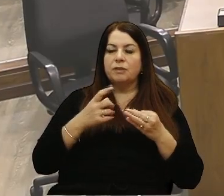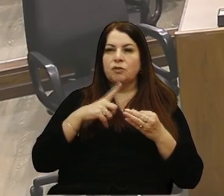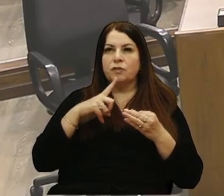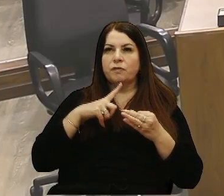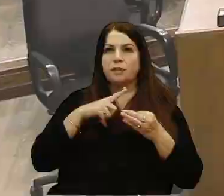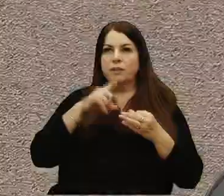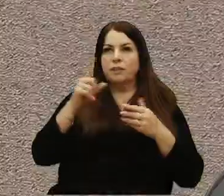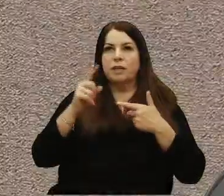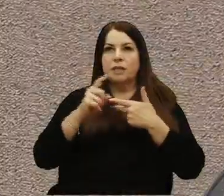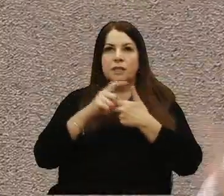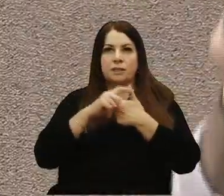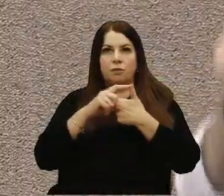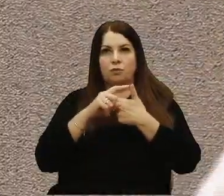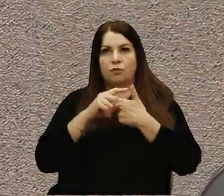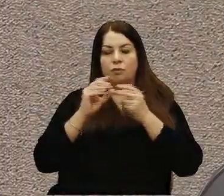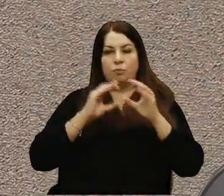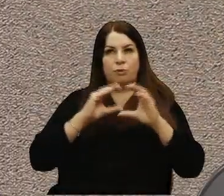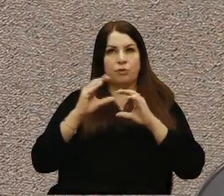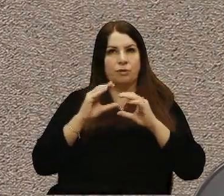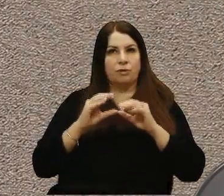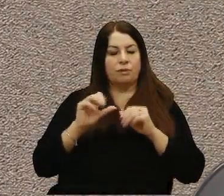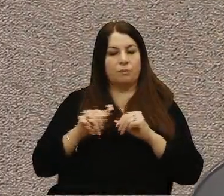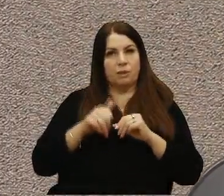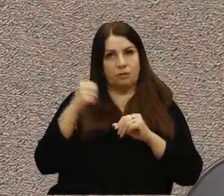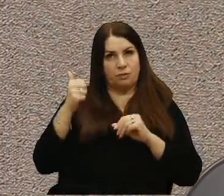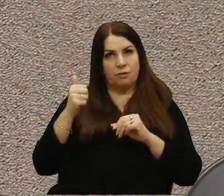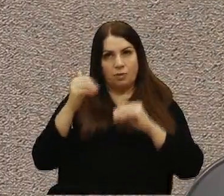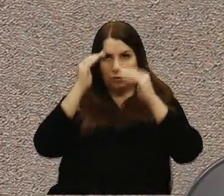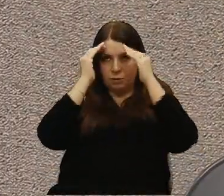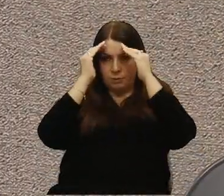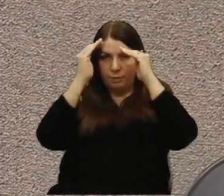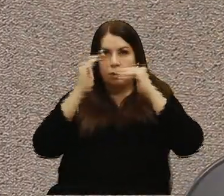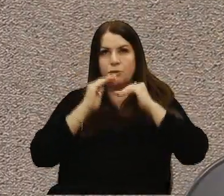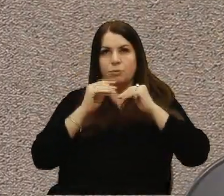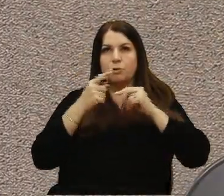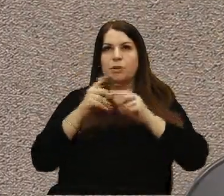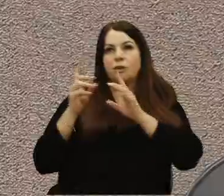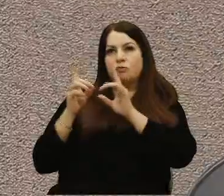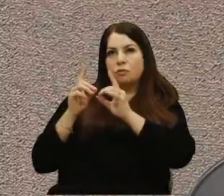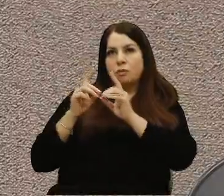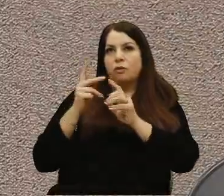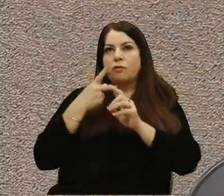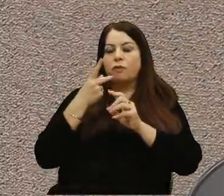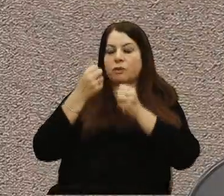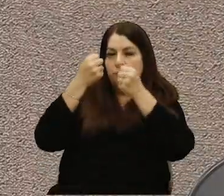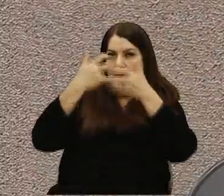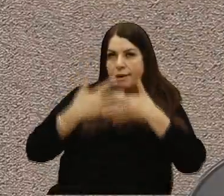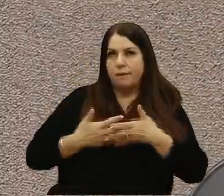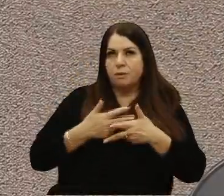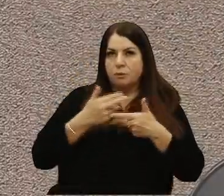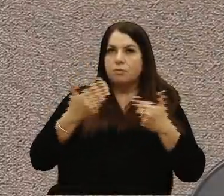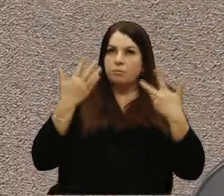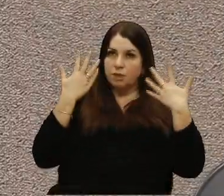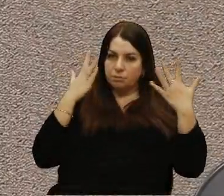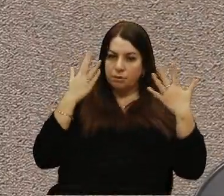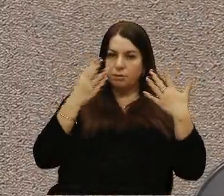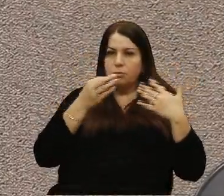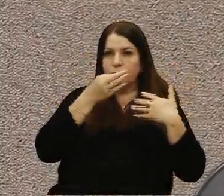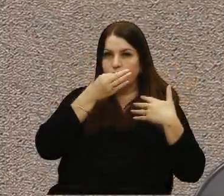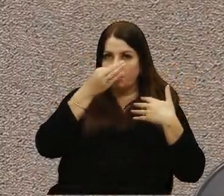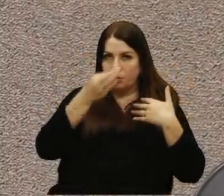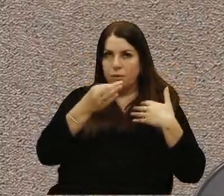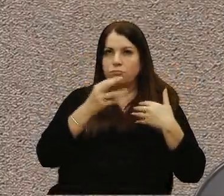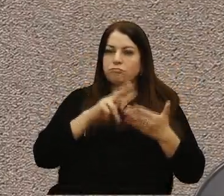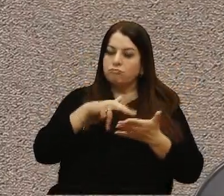lá no Executivo, a comunicação seria muito melhor. Eu respeito sempre porque o senhor é bem didático, a forma de explicar as coisas, então parabéns pelo seu posicionamento. Eu acho